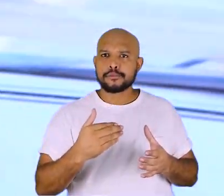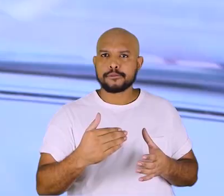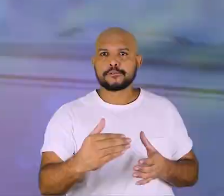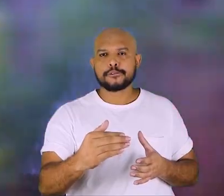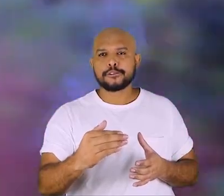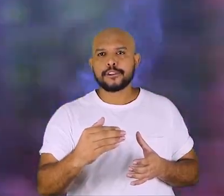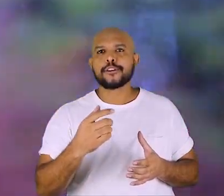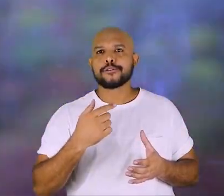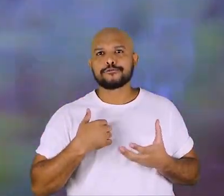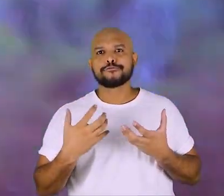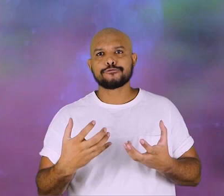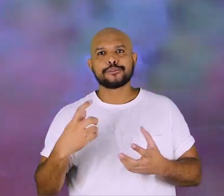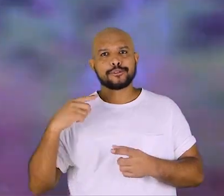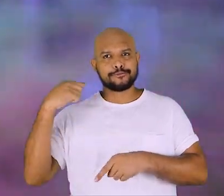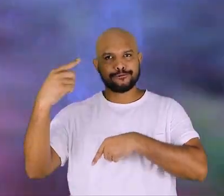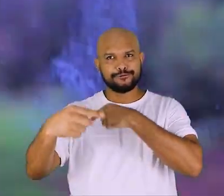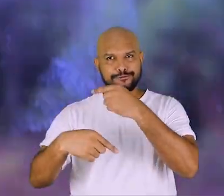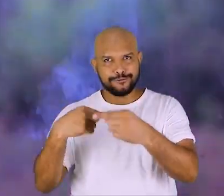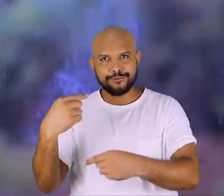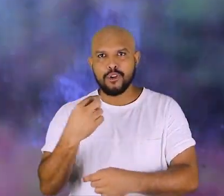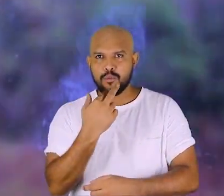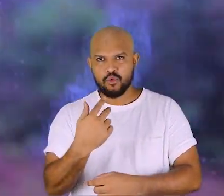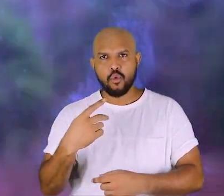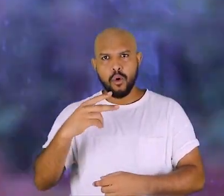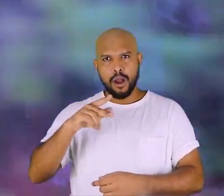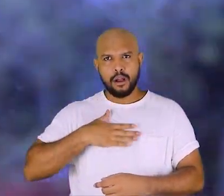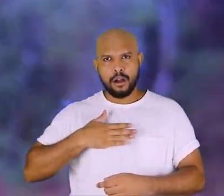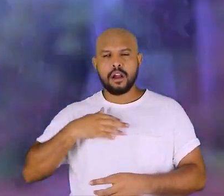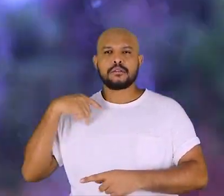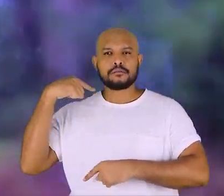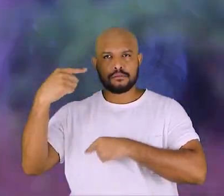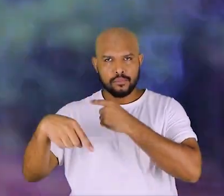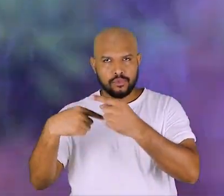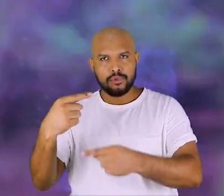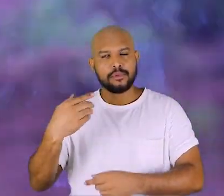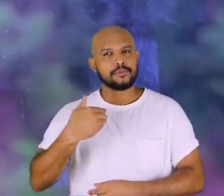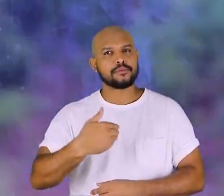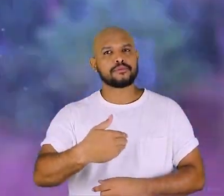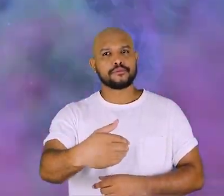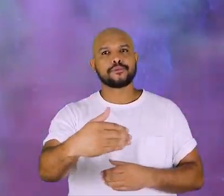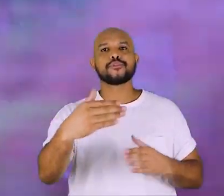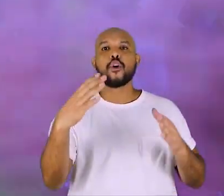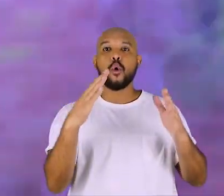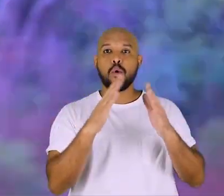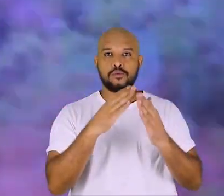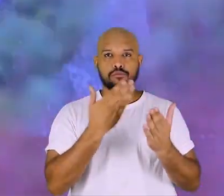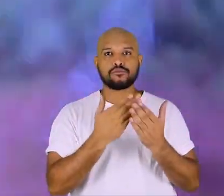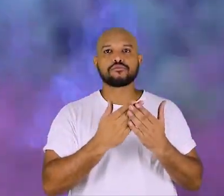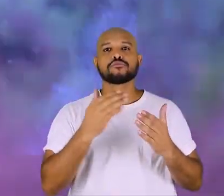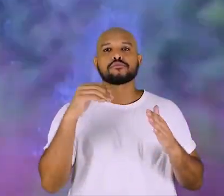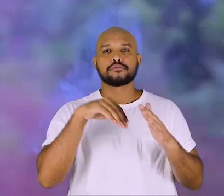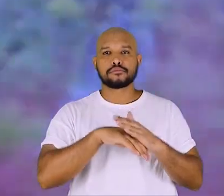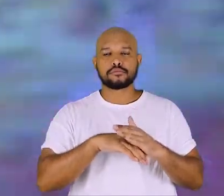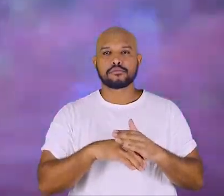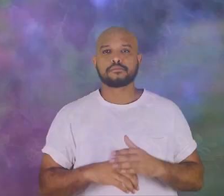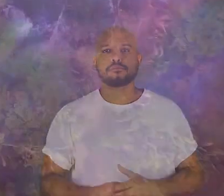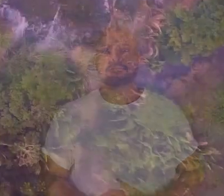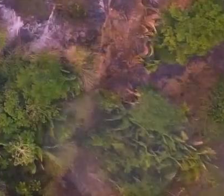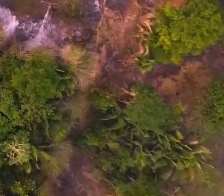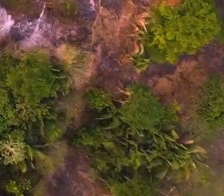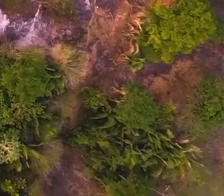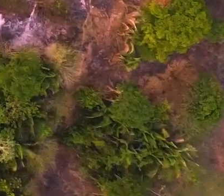Facilitar a minha própria língua, né? Passada, né? Para poder passar em geração em geração, né? Ser passado dentro da escola.